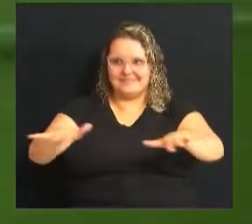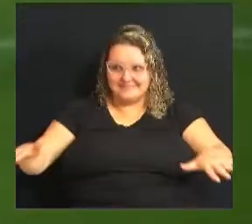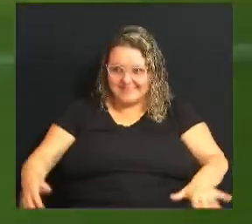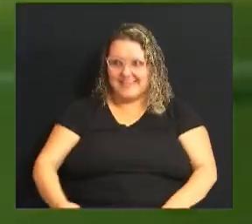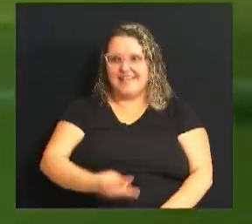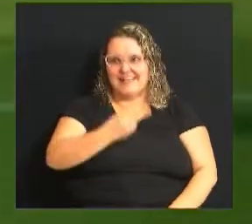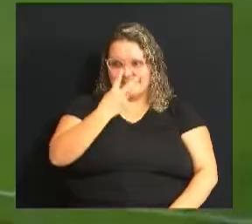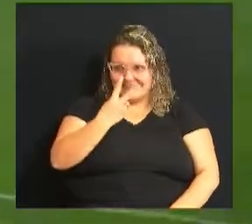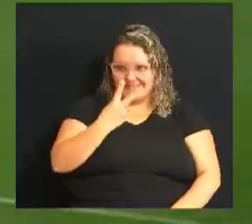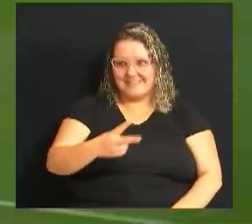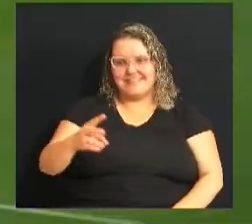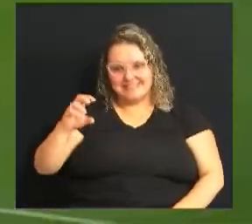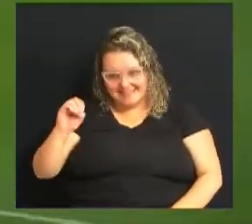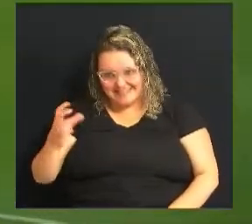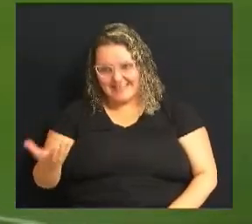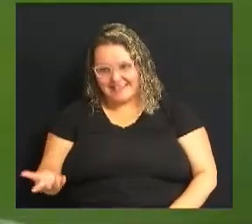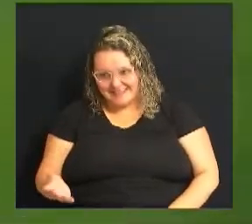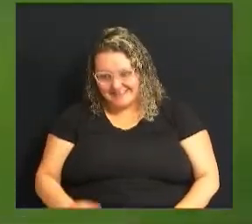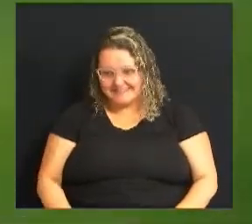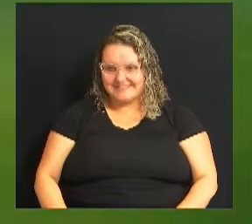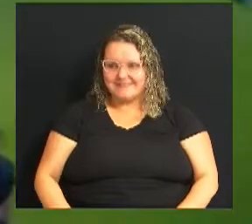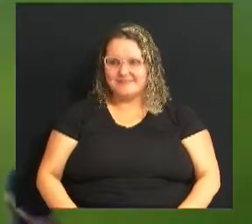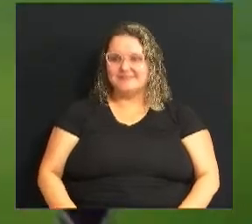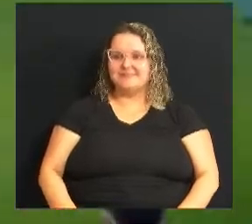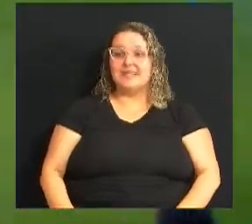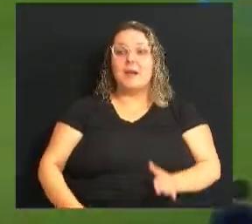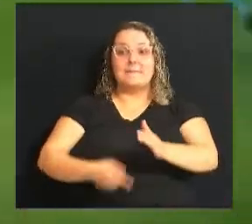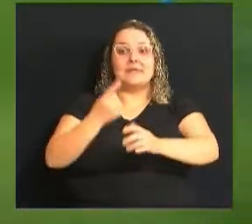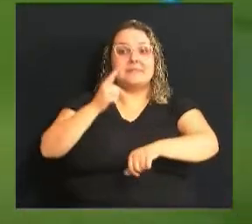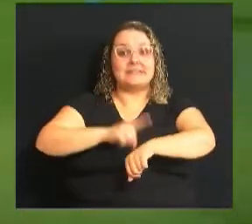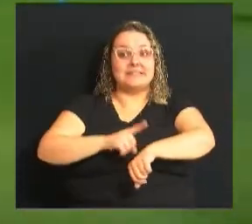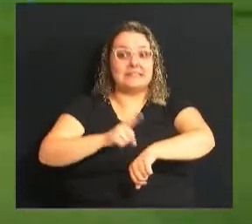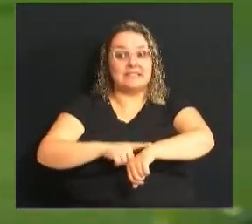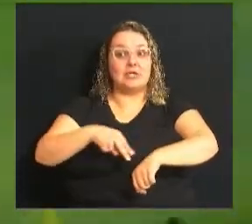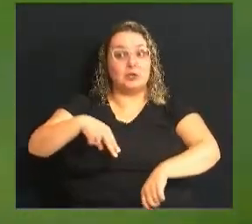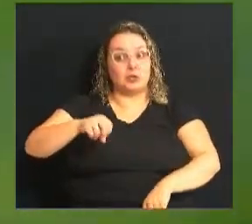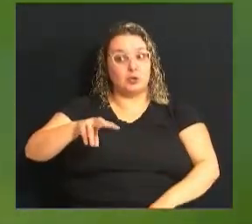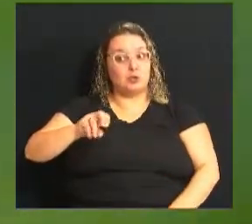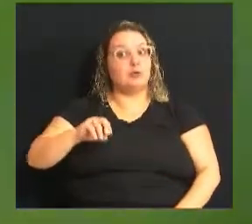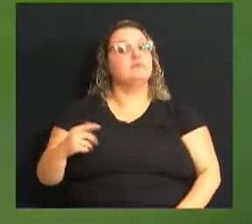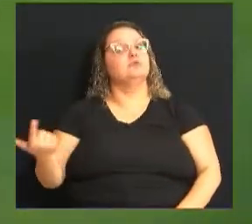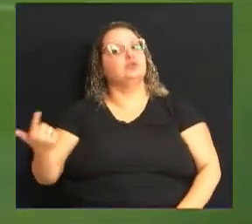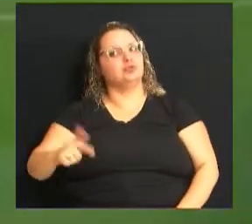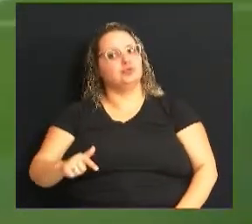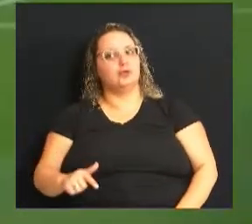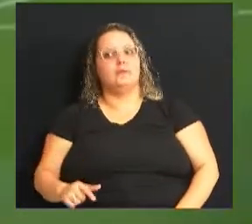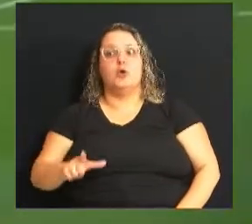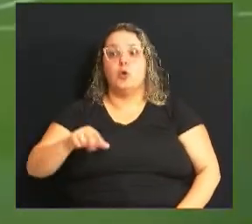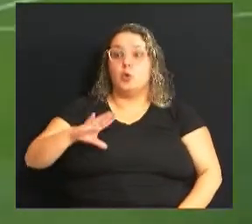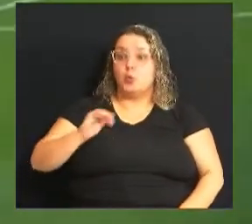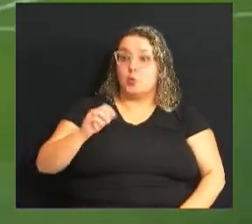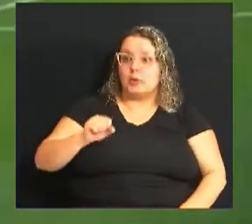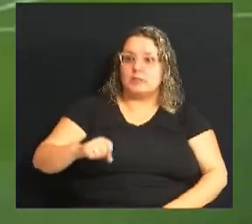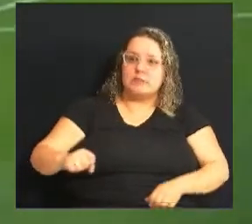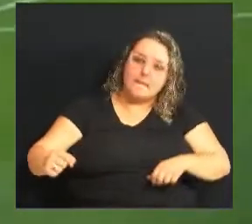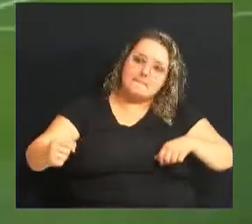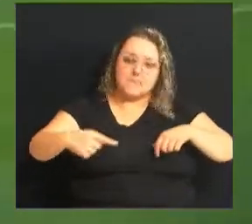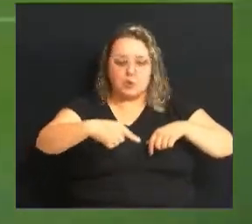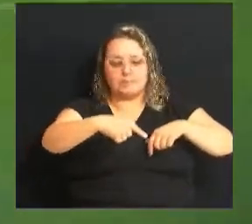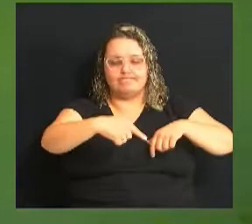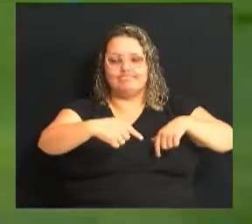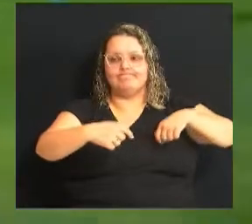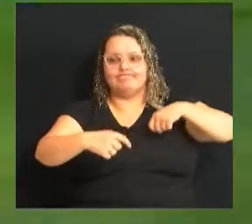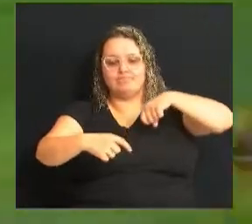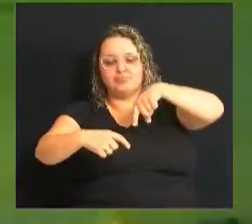2-0 Guarani. Ainda no primeiro tempo, o Novo Horizontino chegou de novo. Lucas Tocantins escapou pela esquerda e